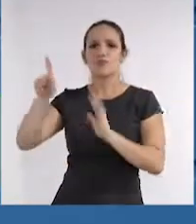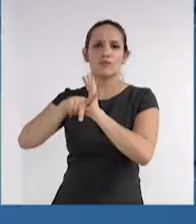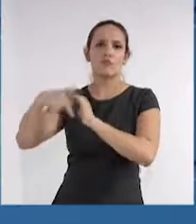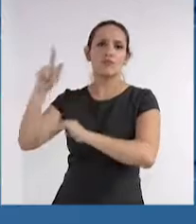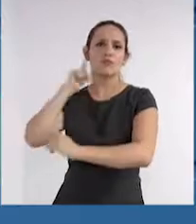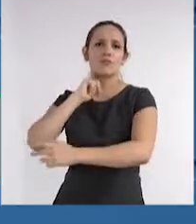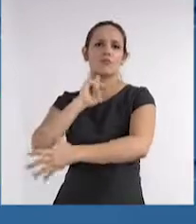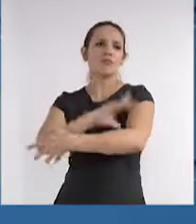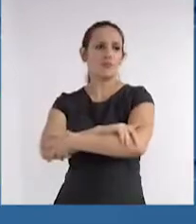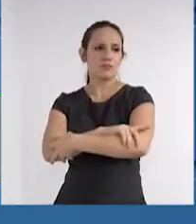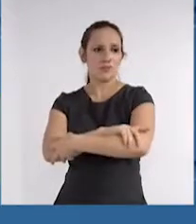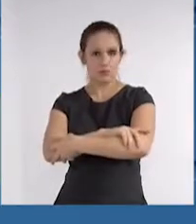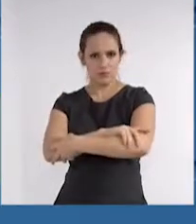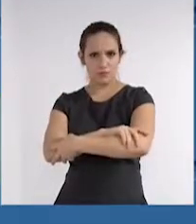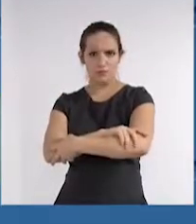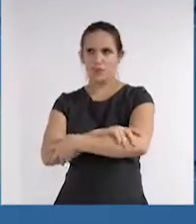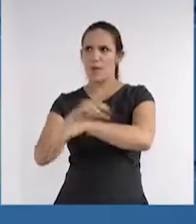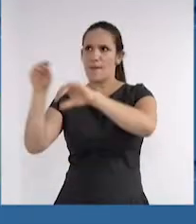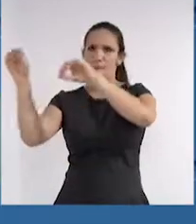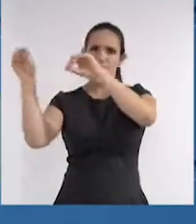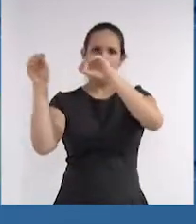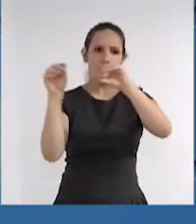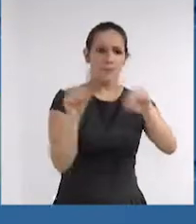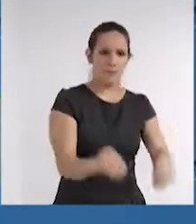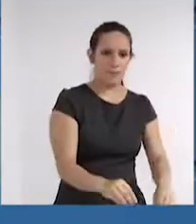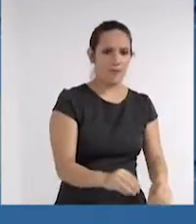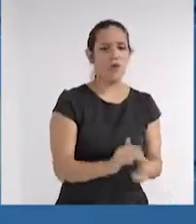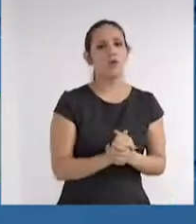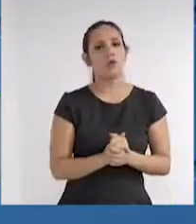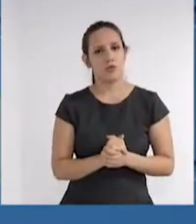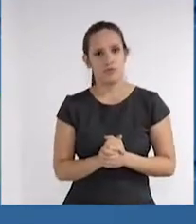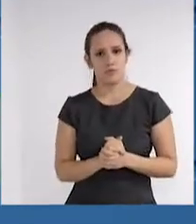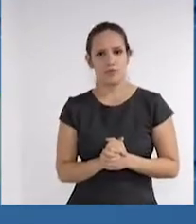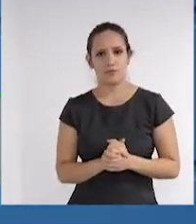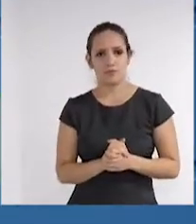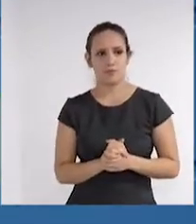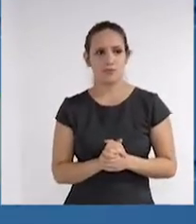Picadinha 23 anos depois da abolição dos escravos.